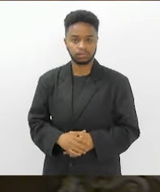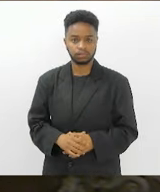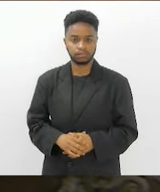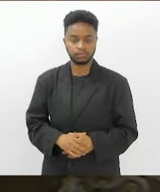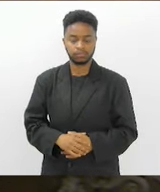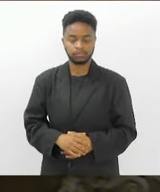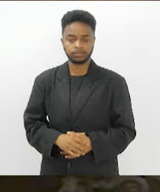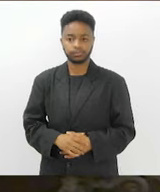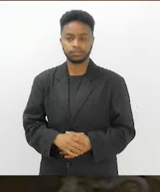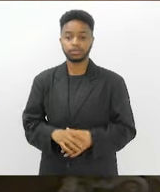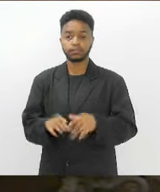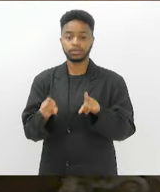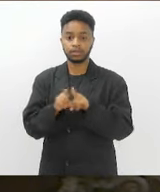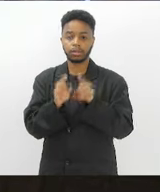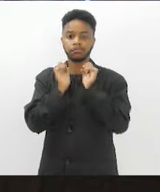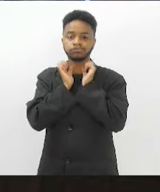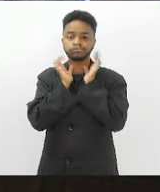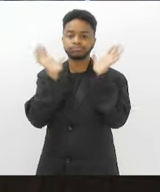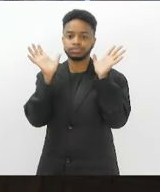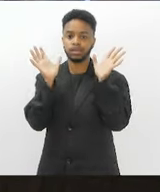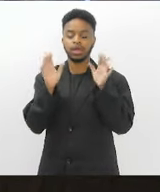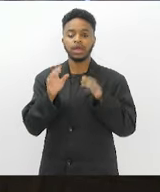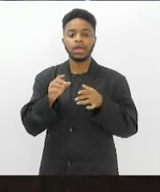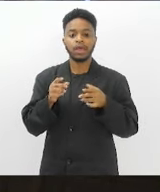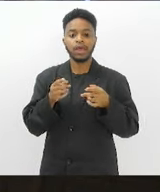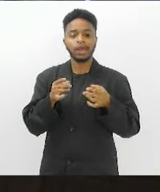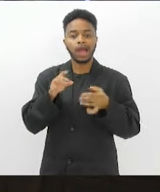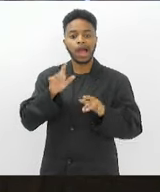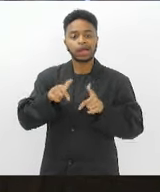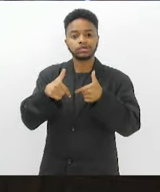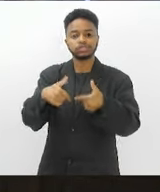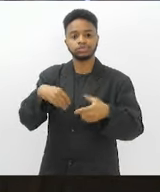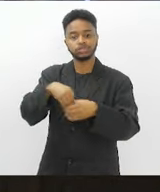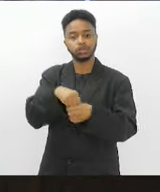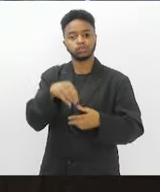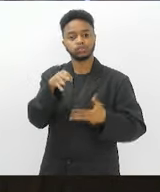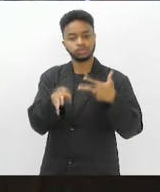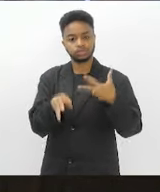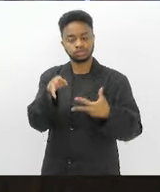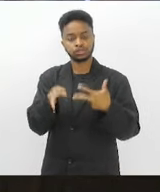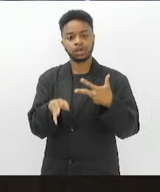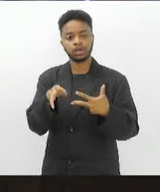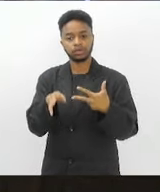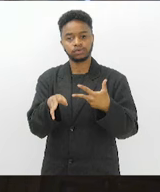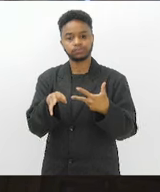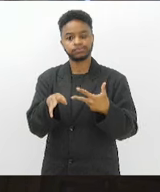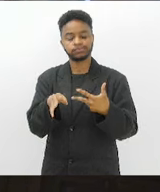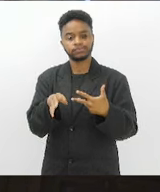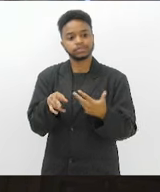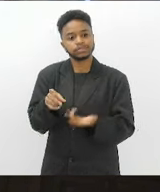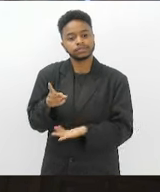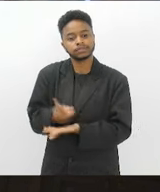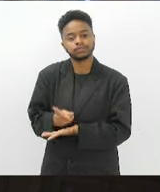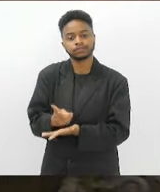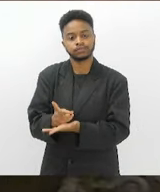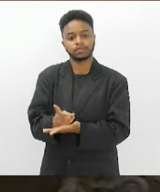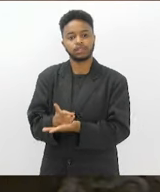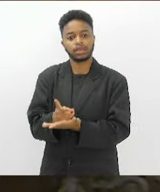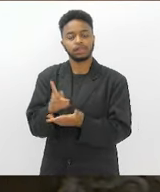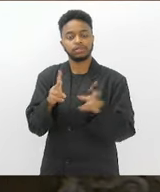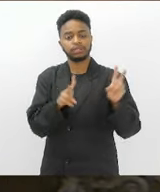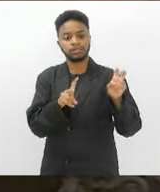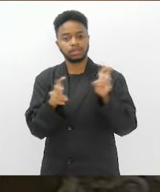Essa hidra que tomou conta do judiciário tem sido constantemente motivo de